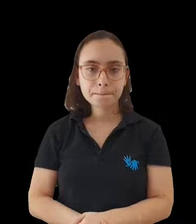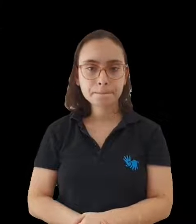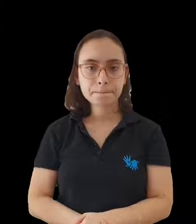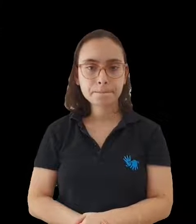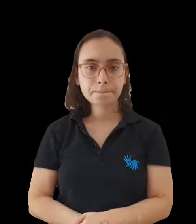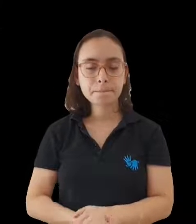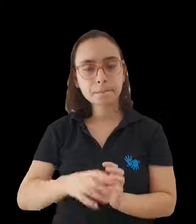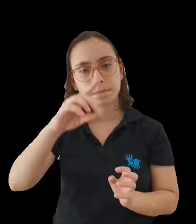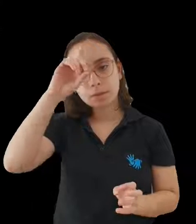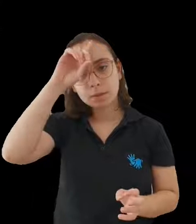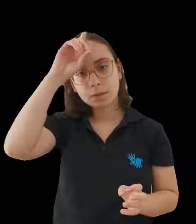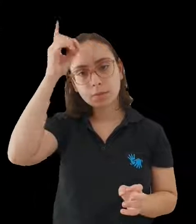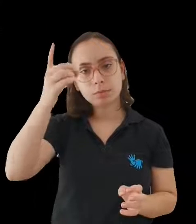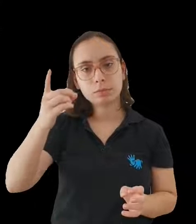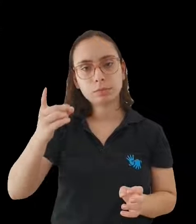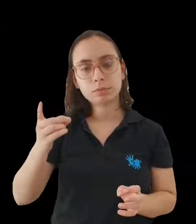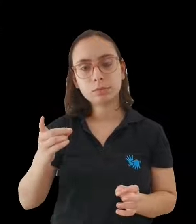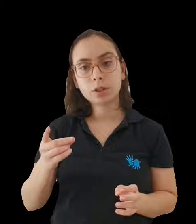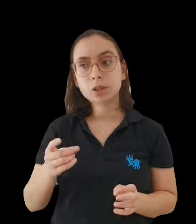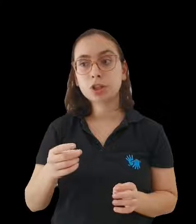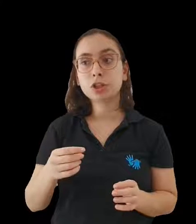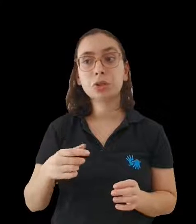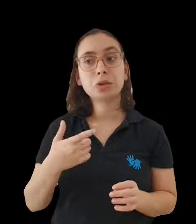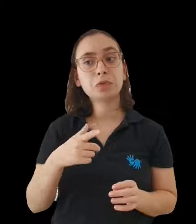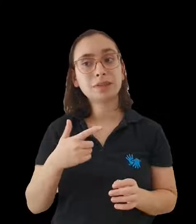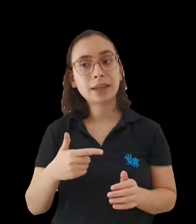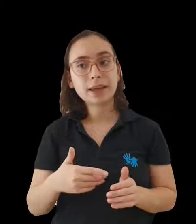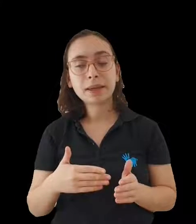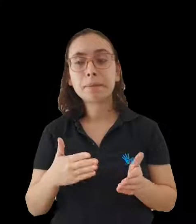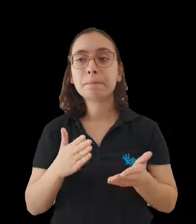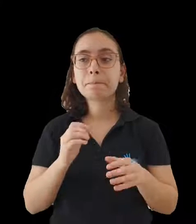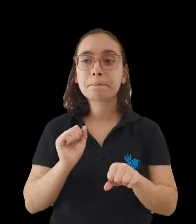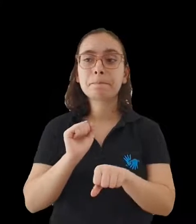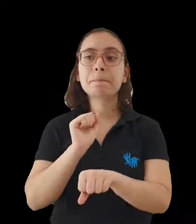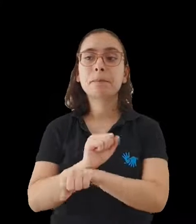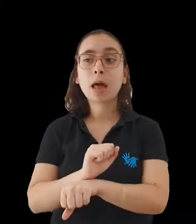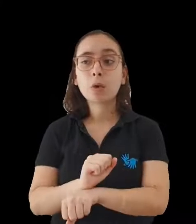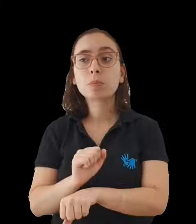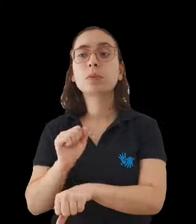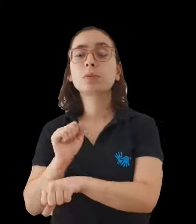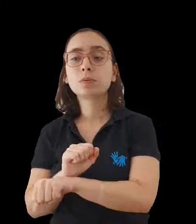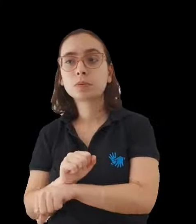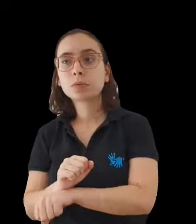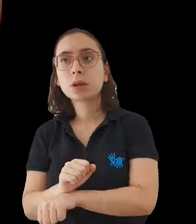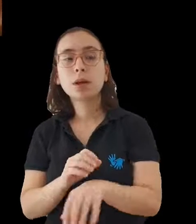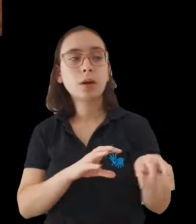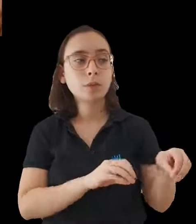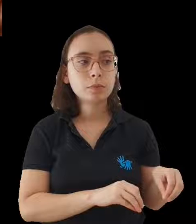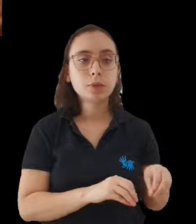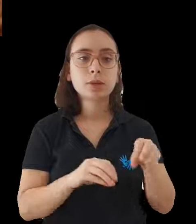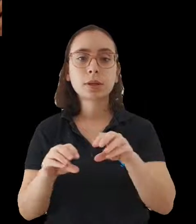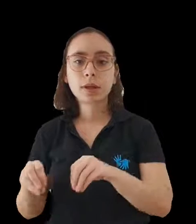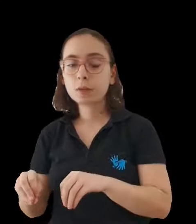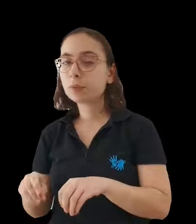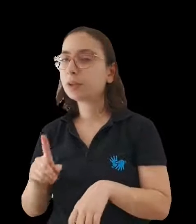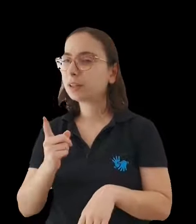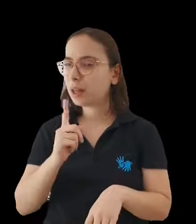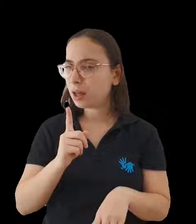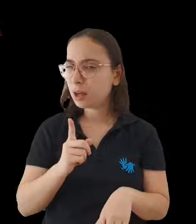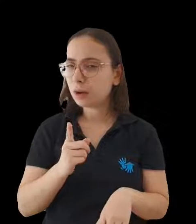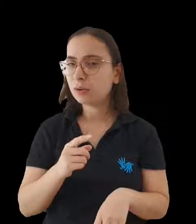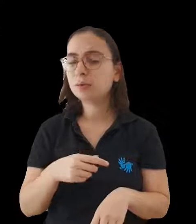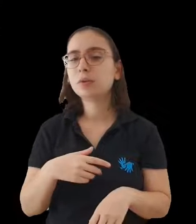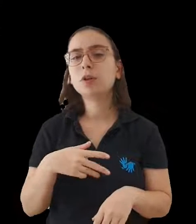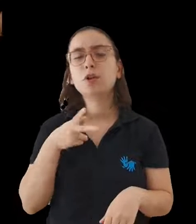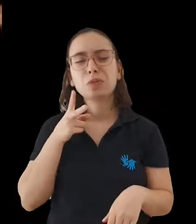que não tenha muita pausa, muita quebra. Né? E se eu falar assim, peraí que eu vou pegar o boneco. Acabou. Não. Então tem que estar